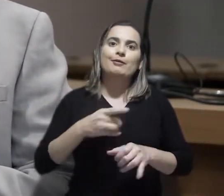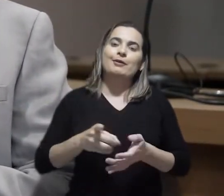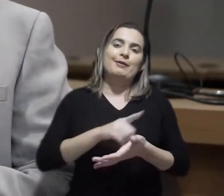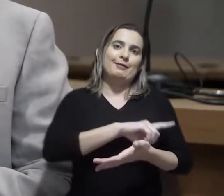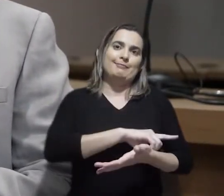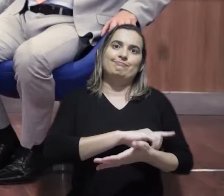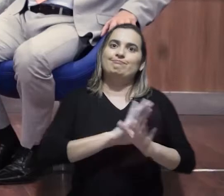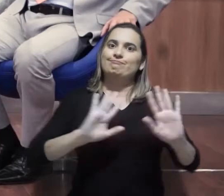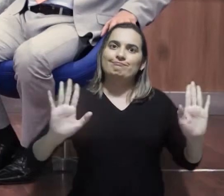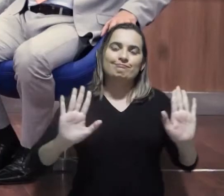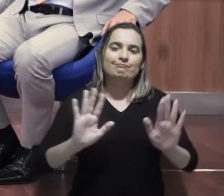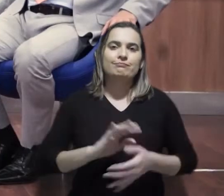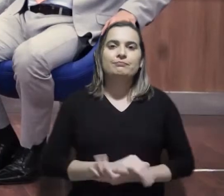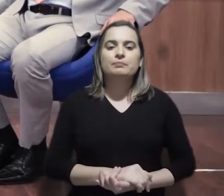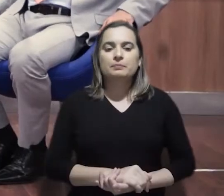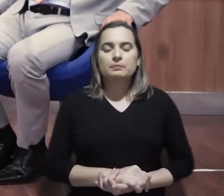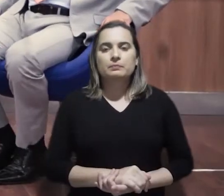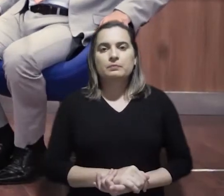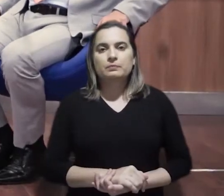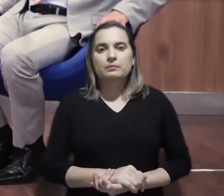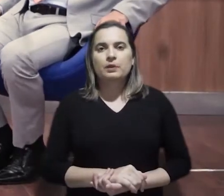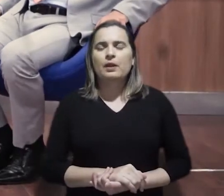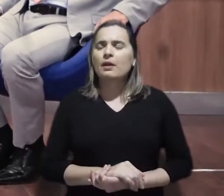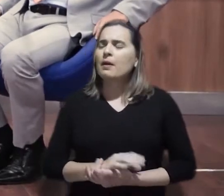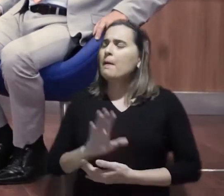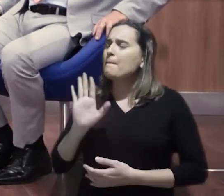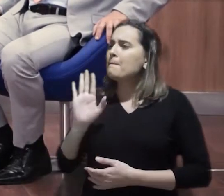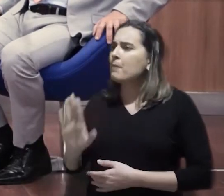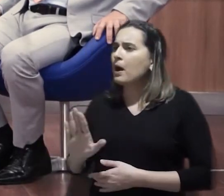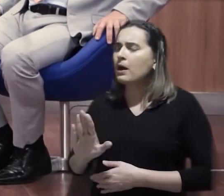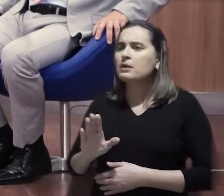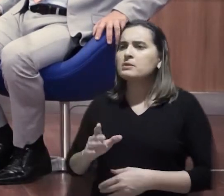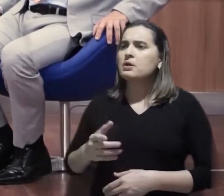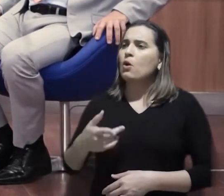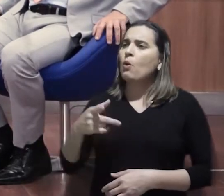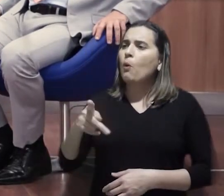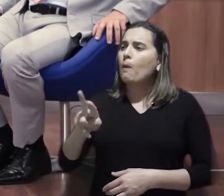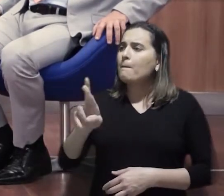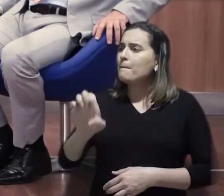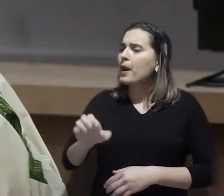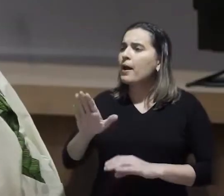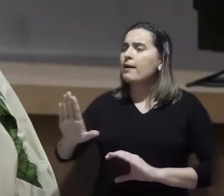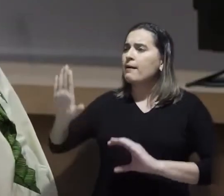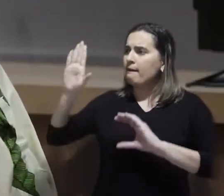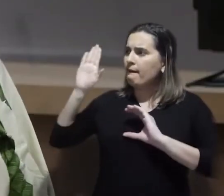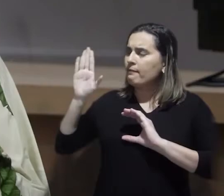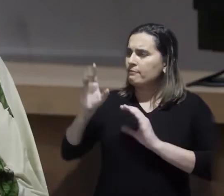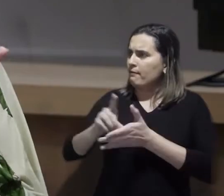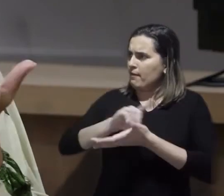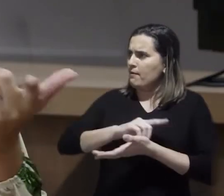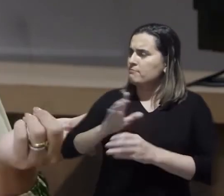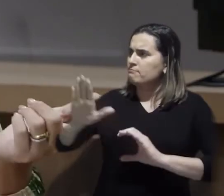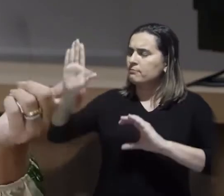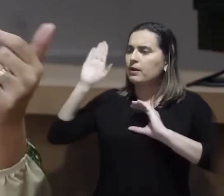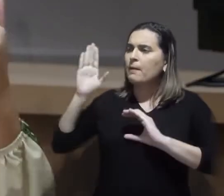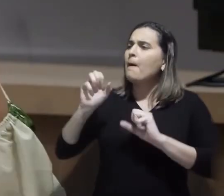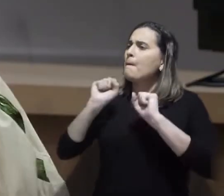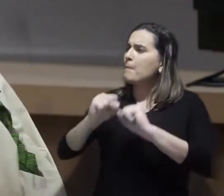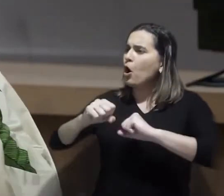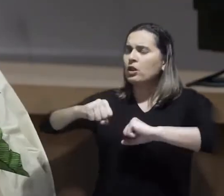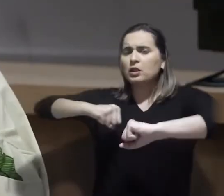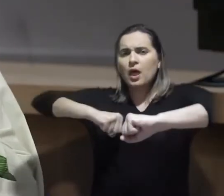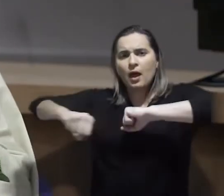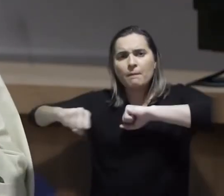ser realizada. Doutor Carlos, o pré-candidato, ele pode se reunir com eleitores, ele pode promover debates,